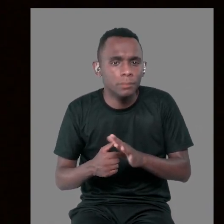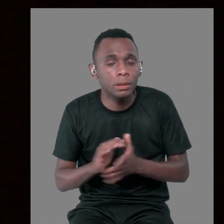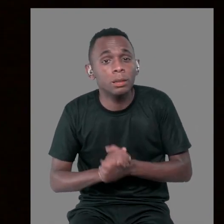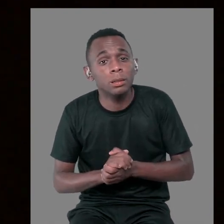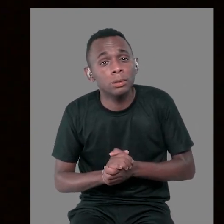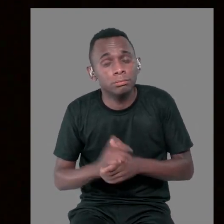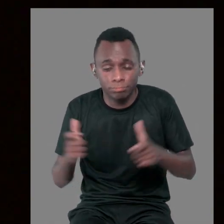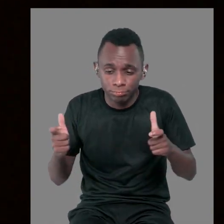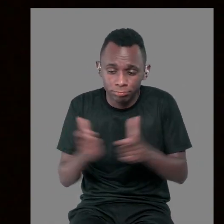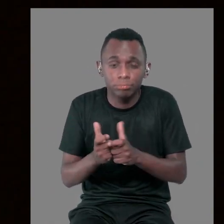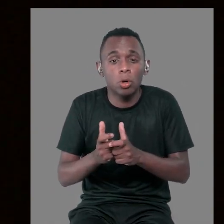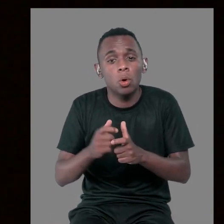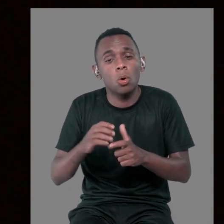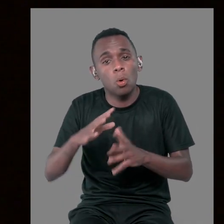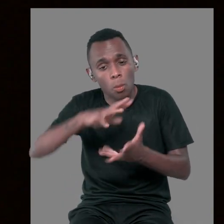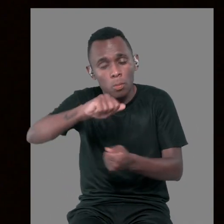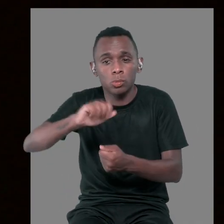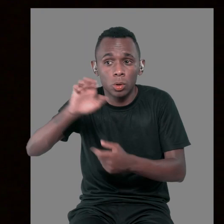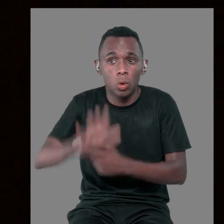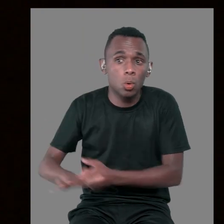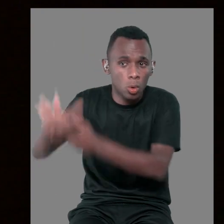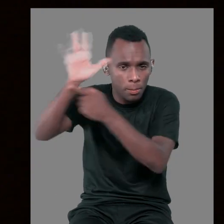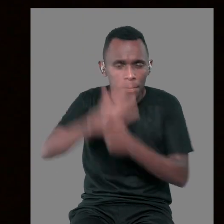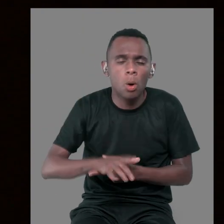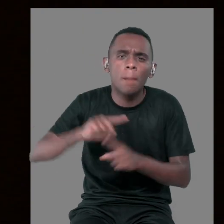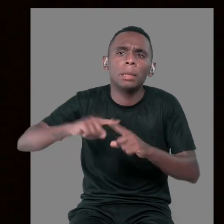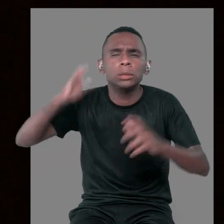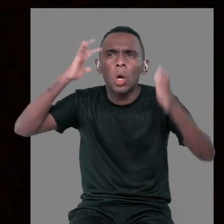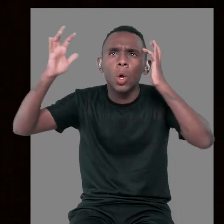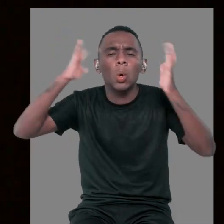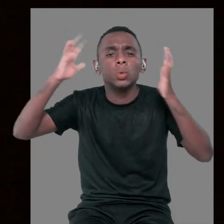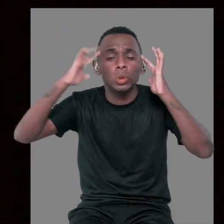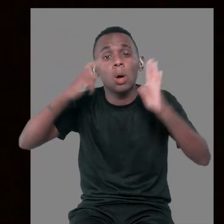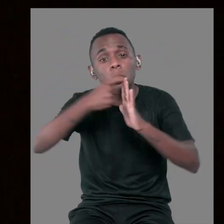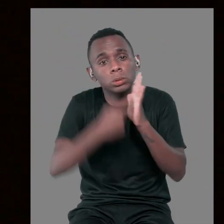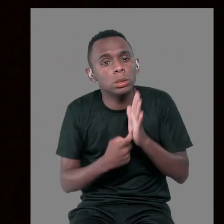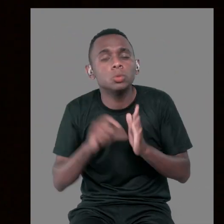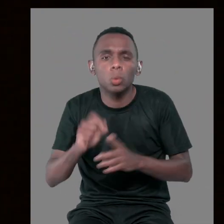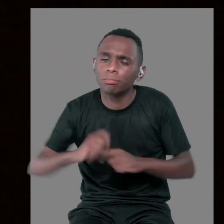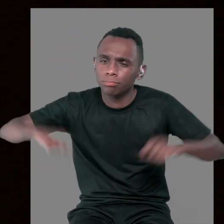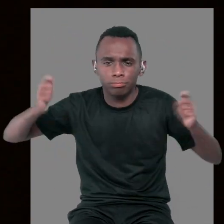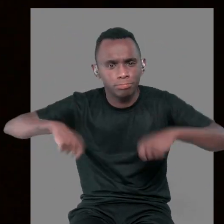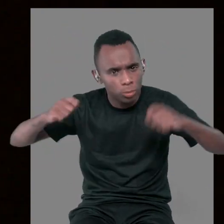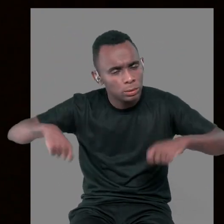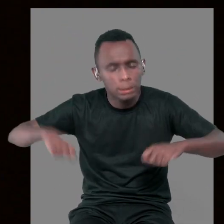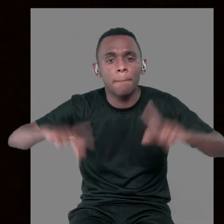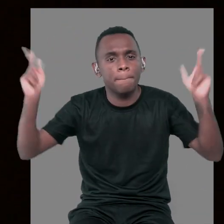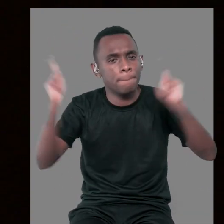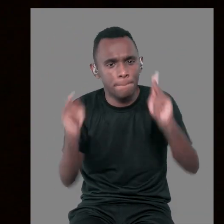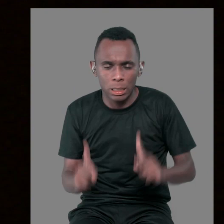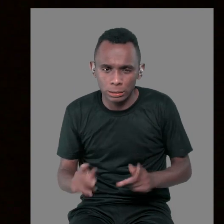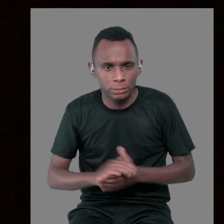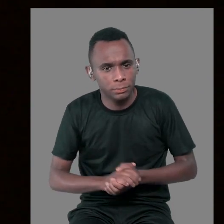europeu, mas trouxeram uma ilusão, esses textos, de que era possível uma espécie de paz, né?